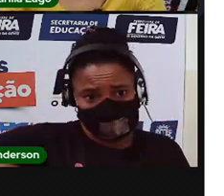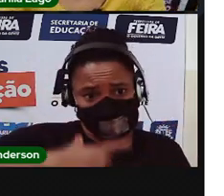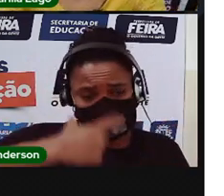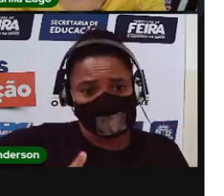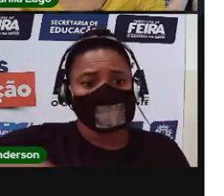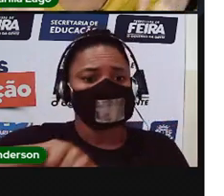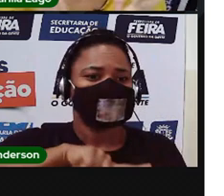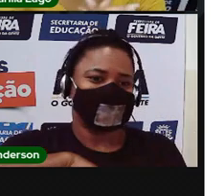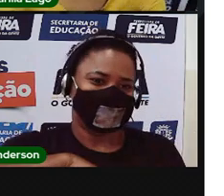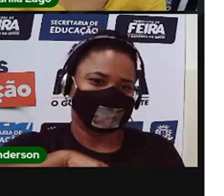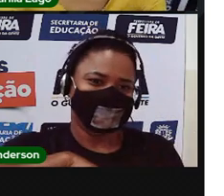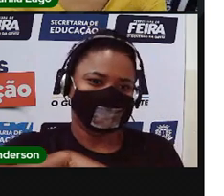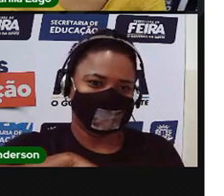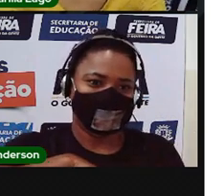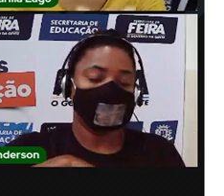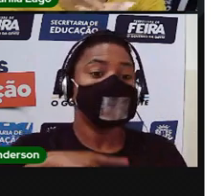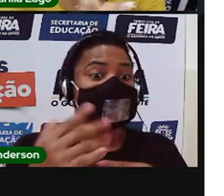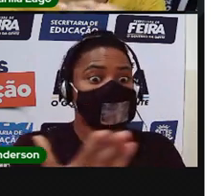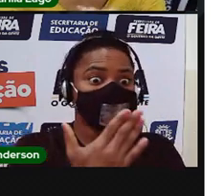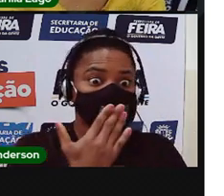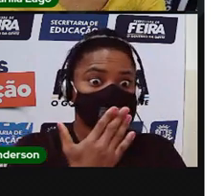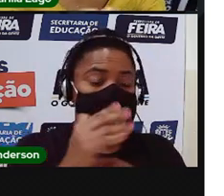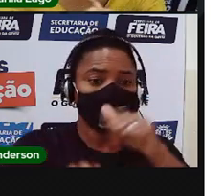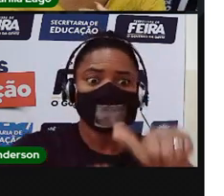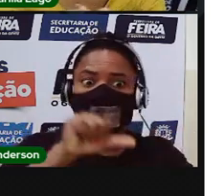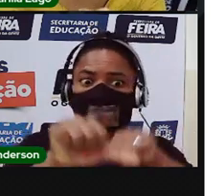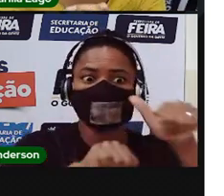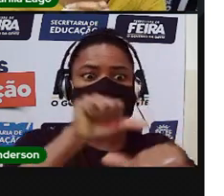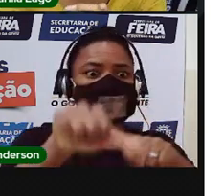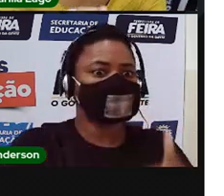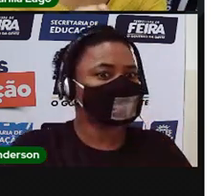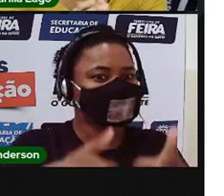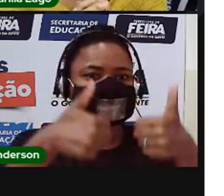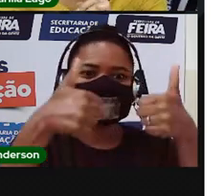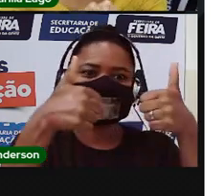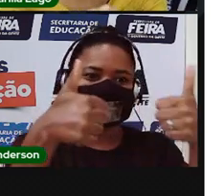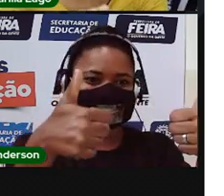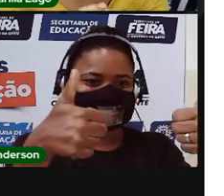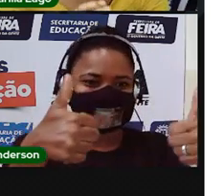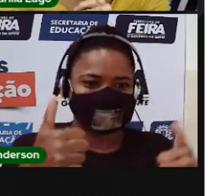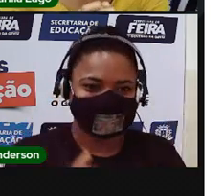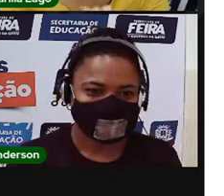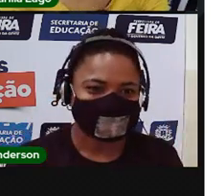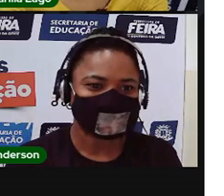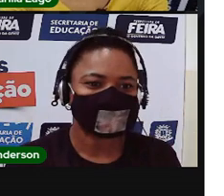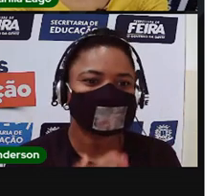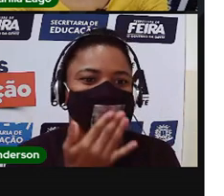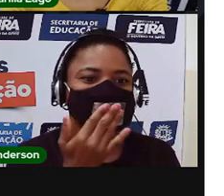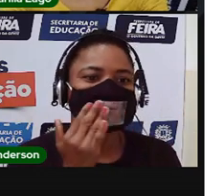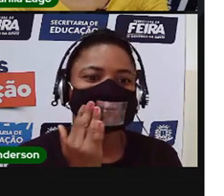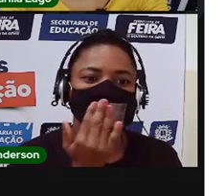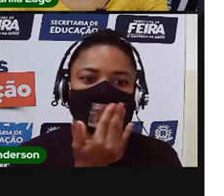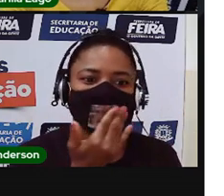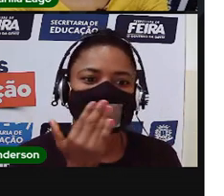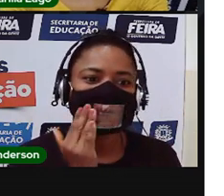a mudança no seu meio, no meio que você está inserido. Pode passar o slide também.